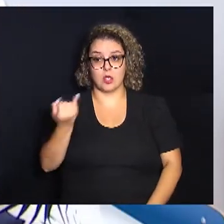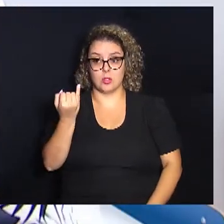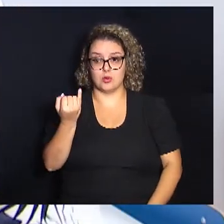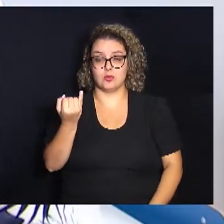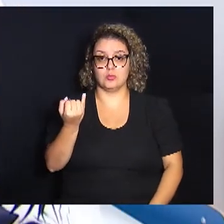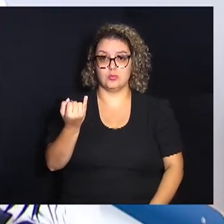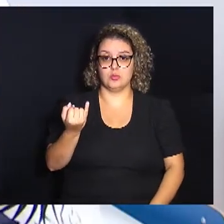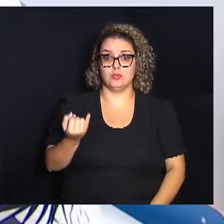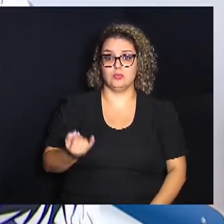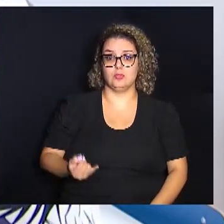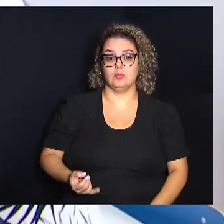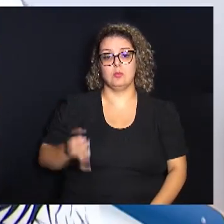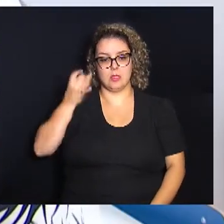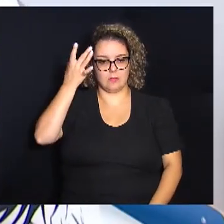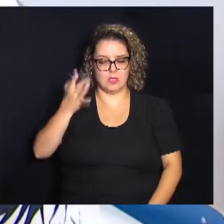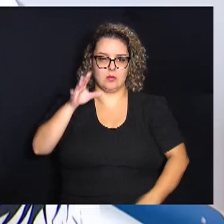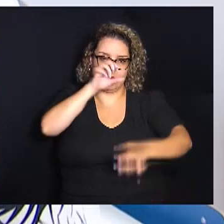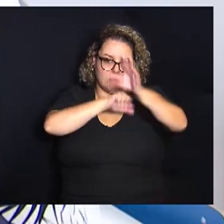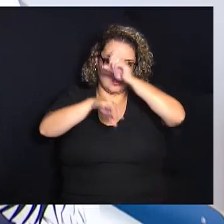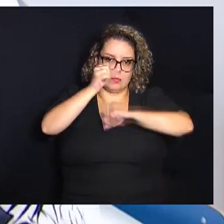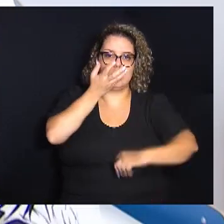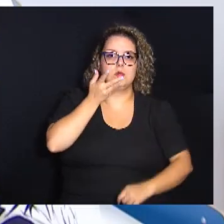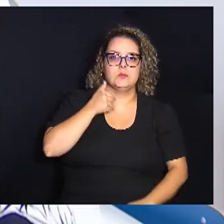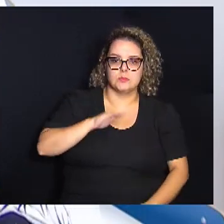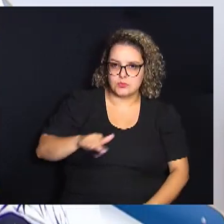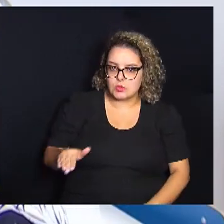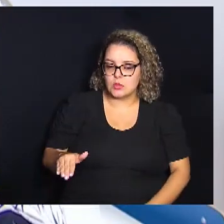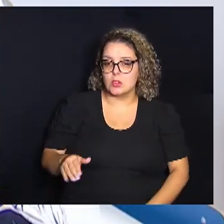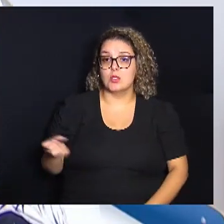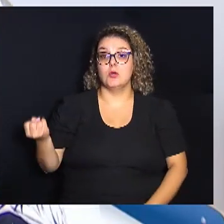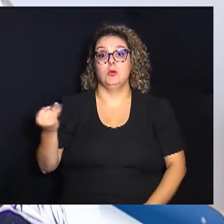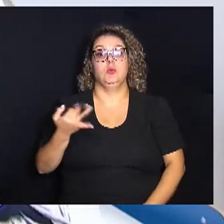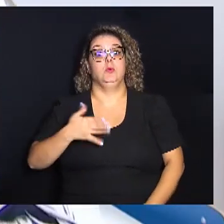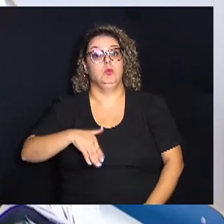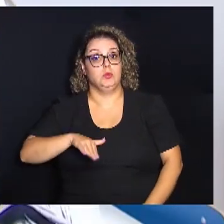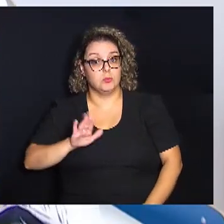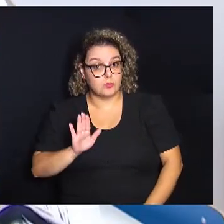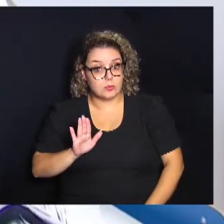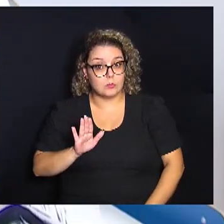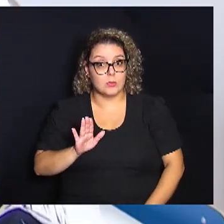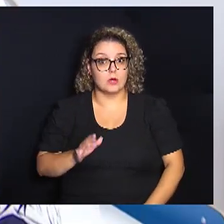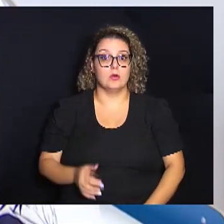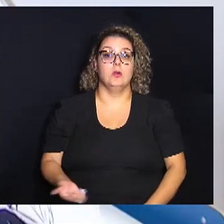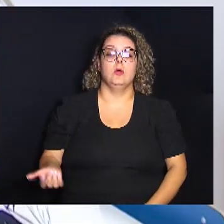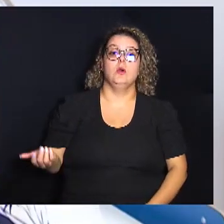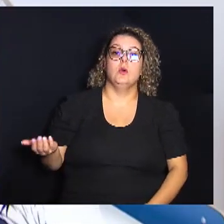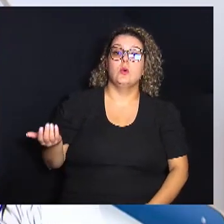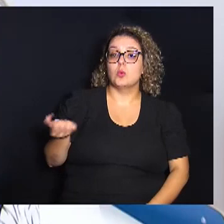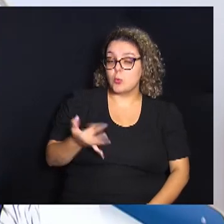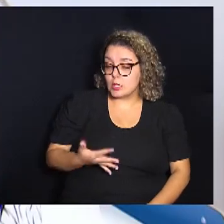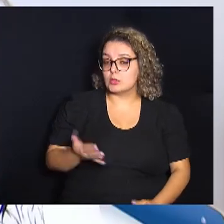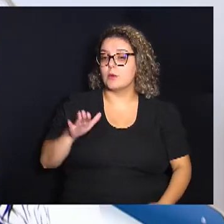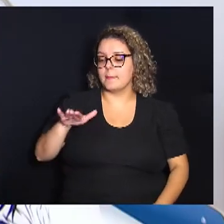para facilitar o aprendizado da criança. Então, quanto menor a criança é, mais esse estímulo a